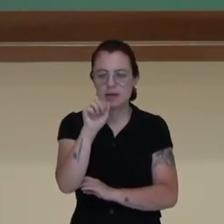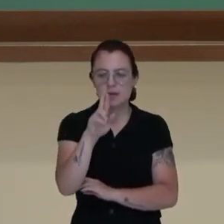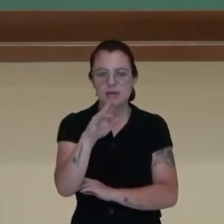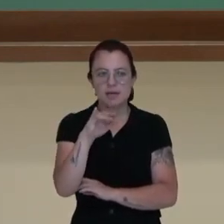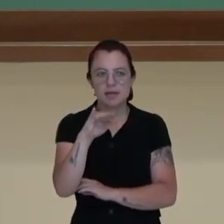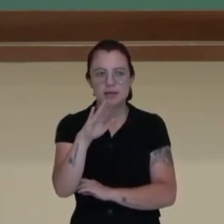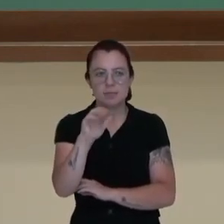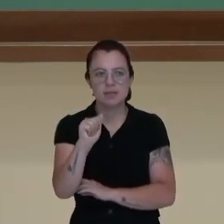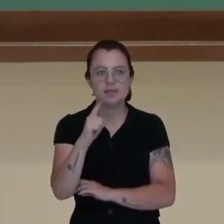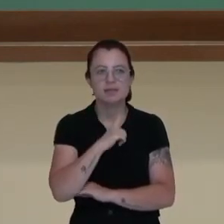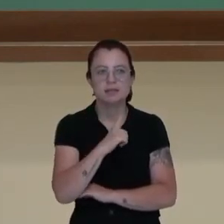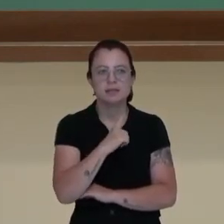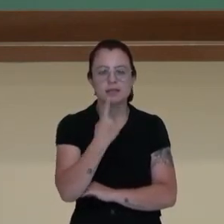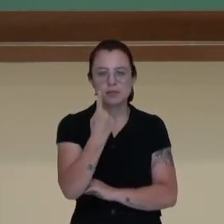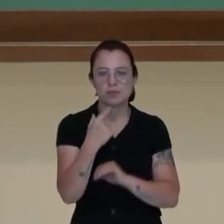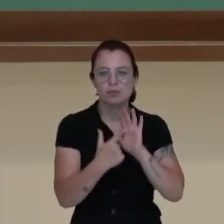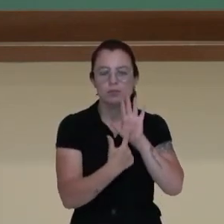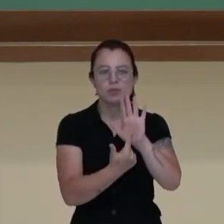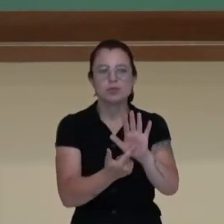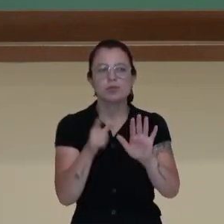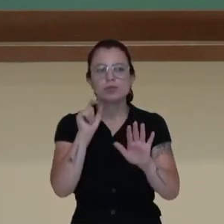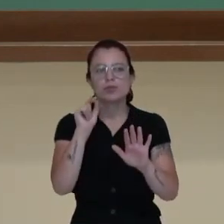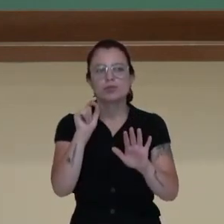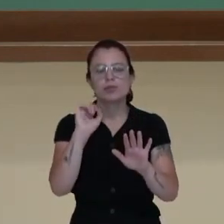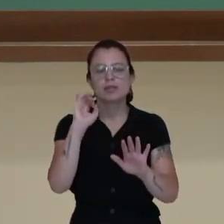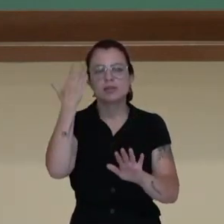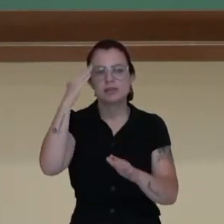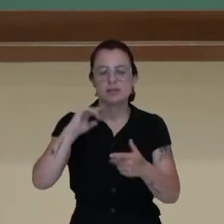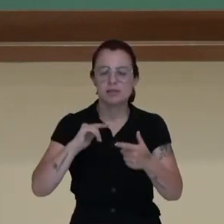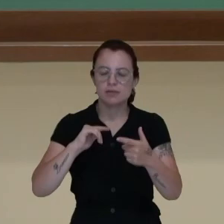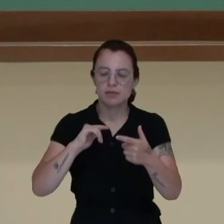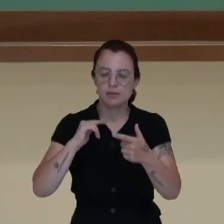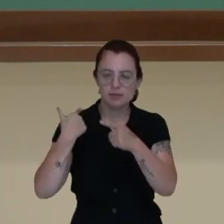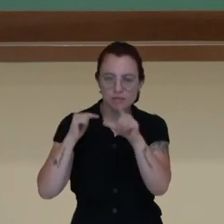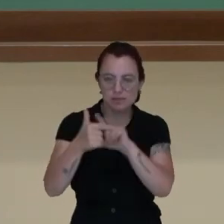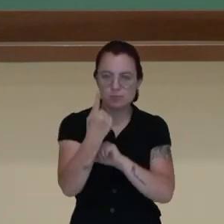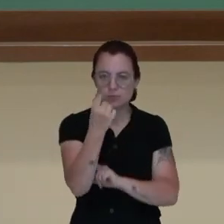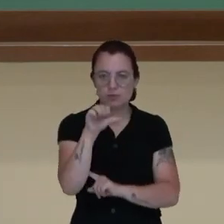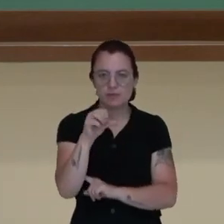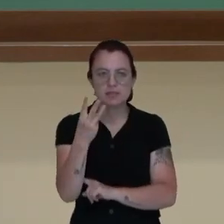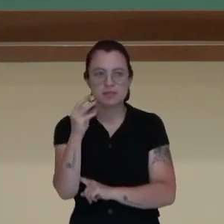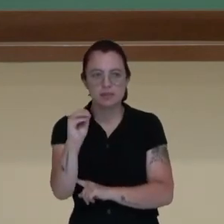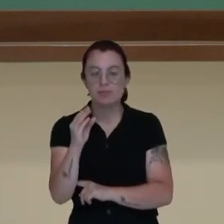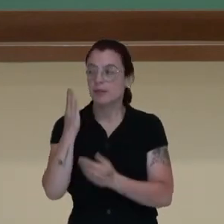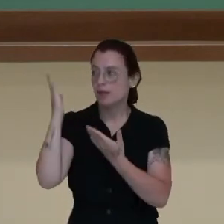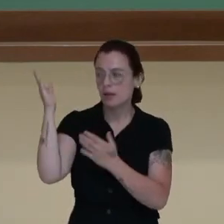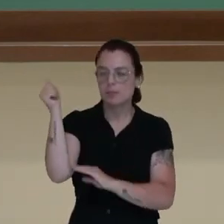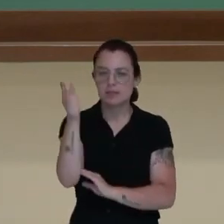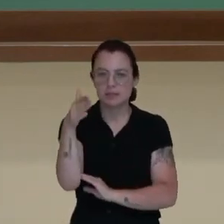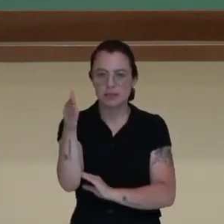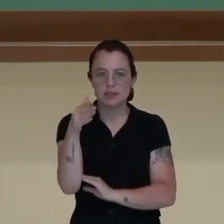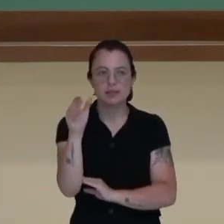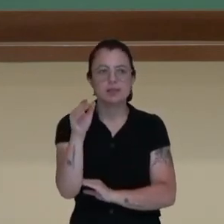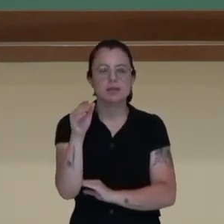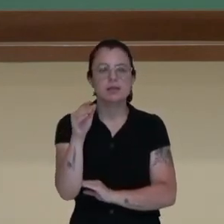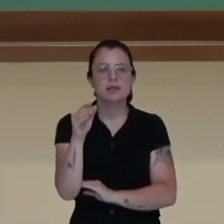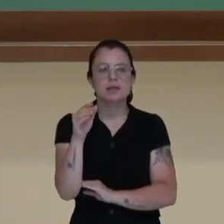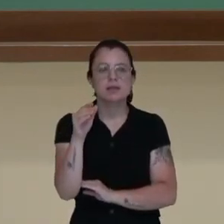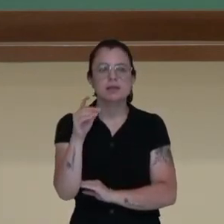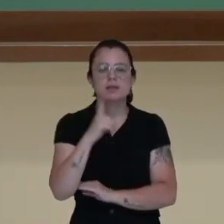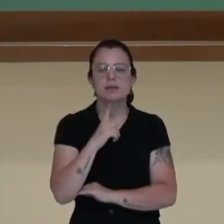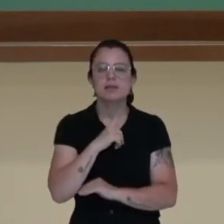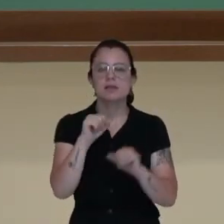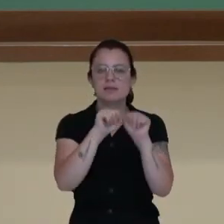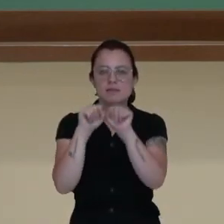um enunciado do que levou à Revolução de 1930. Essa bandeira, ela foi uma bandeira que foi